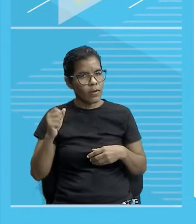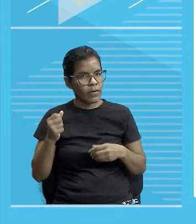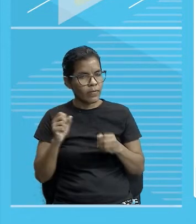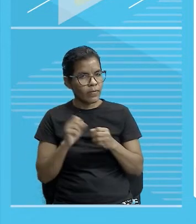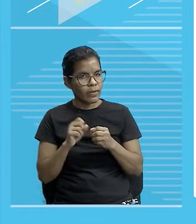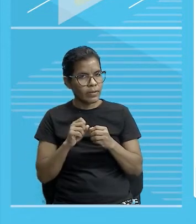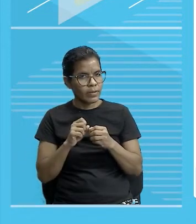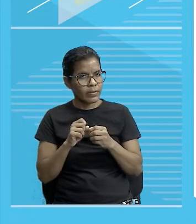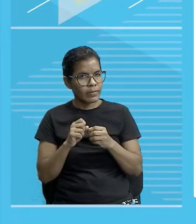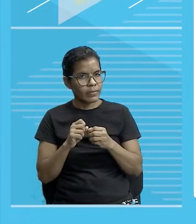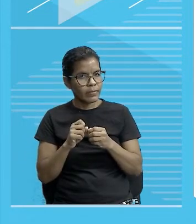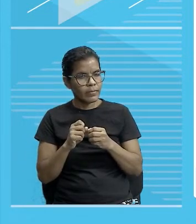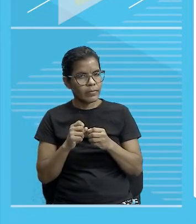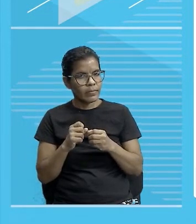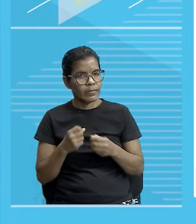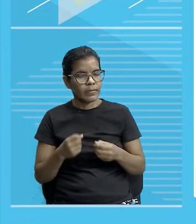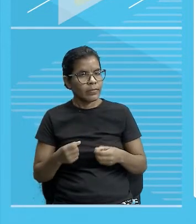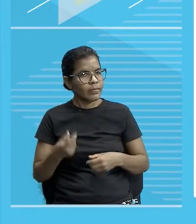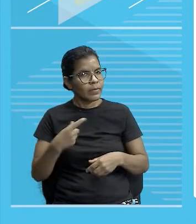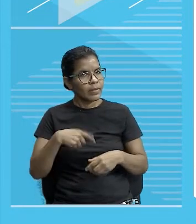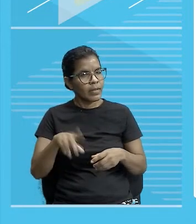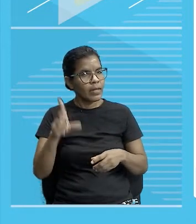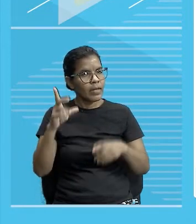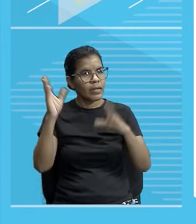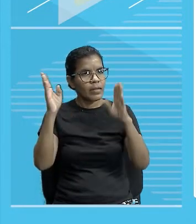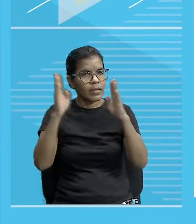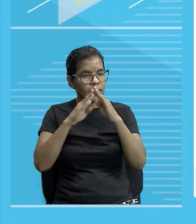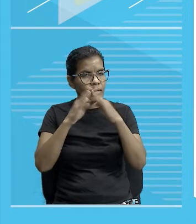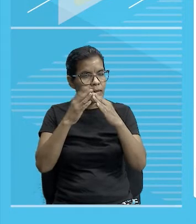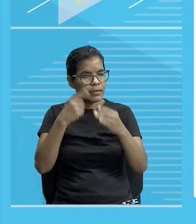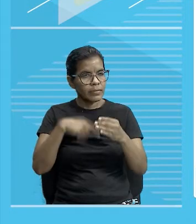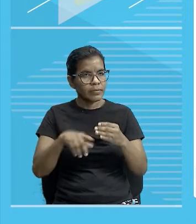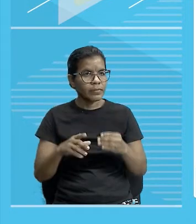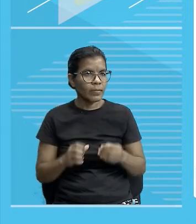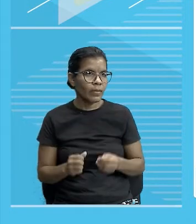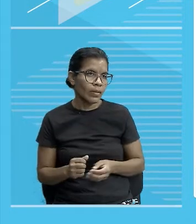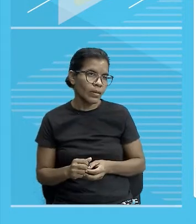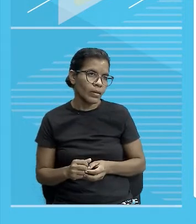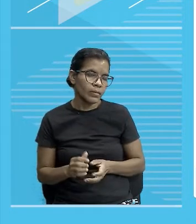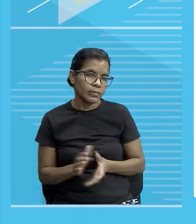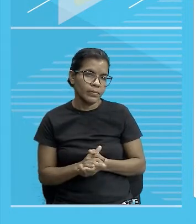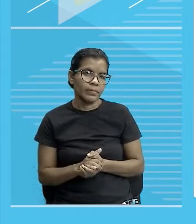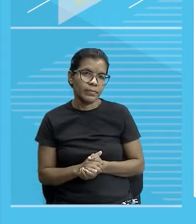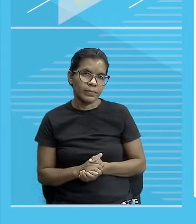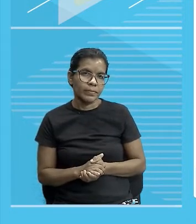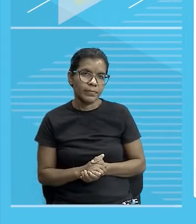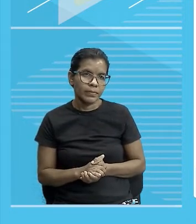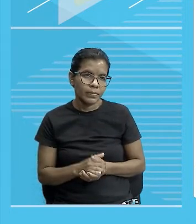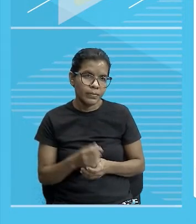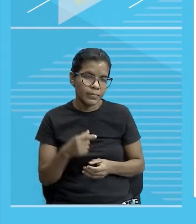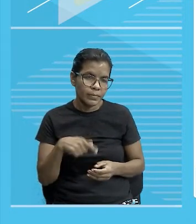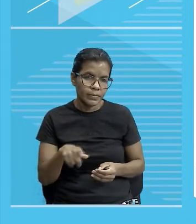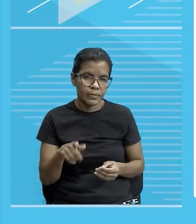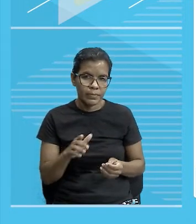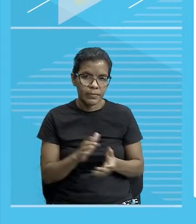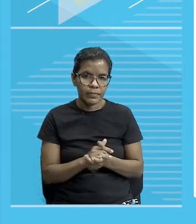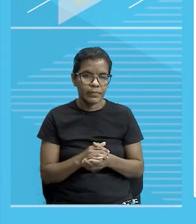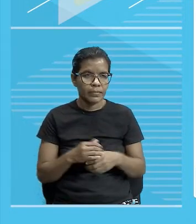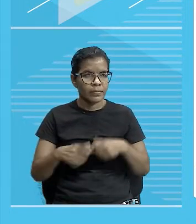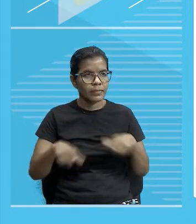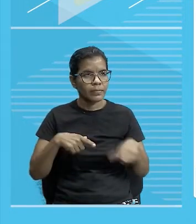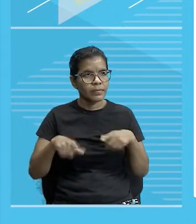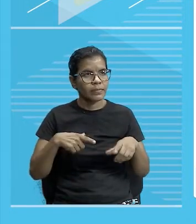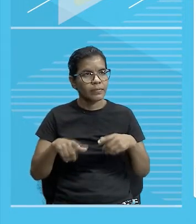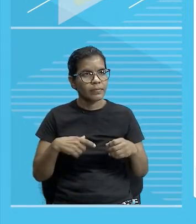ela sei que ela hipoteticamente Claro ela trabalha